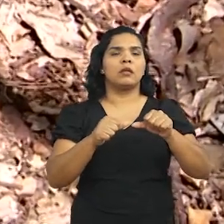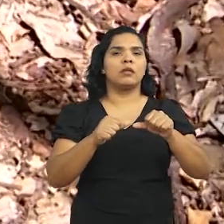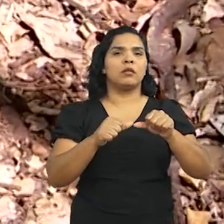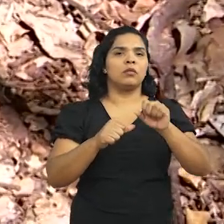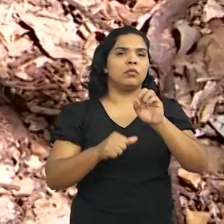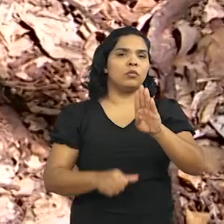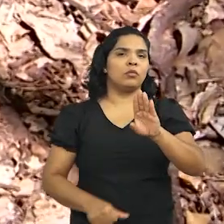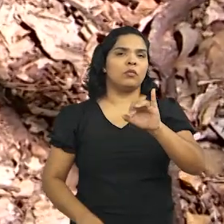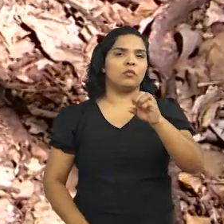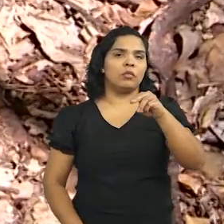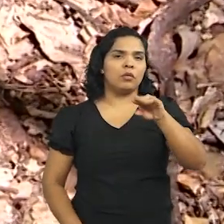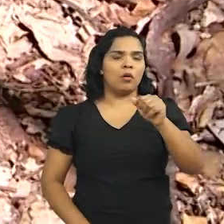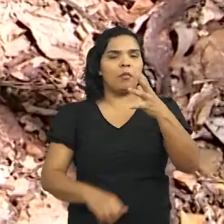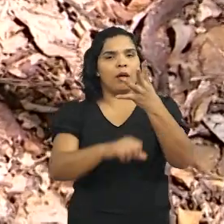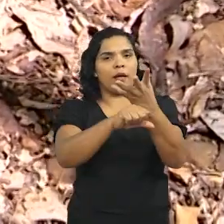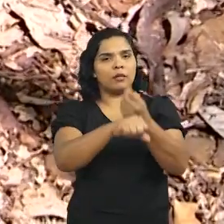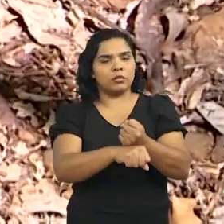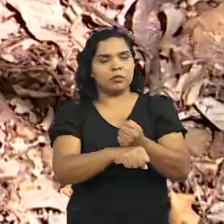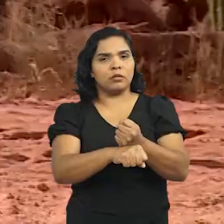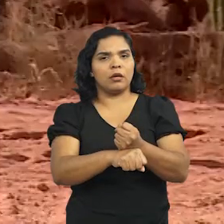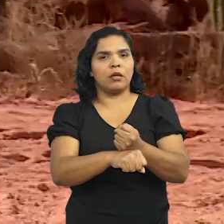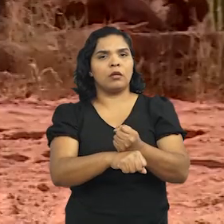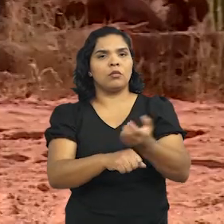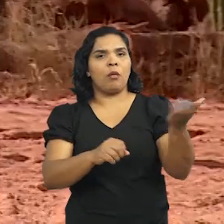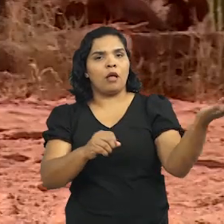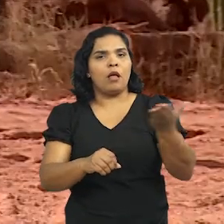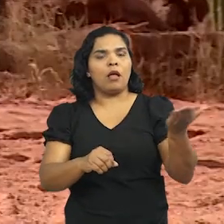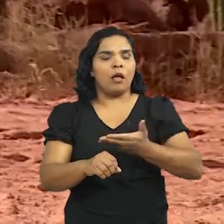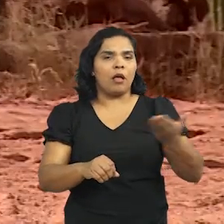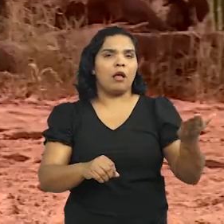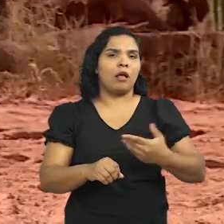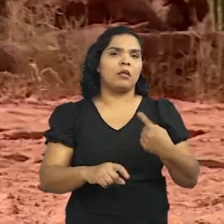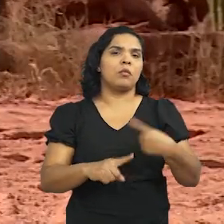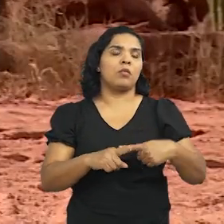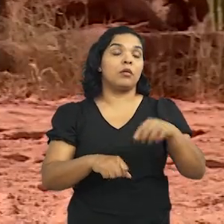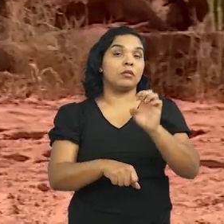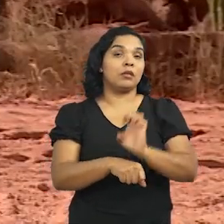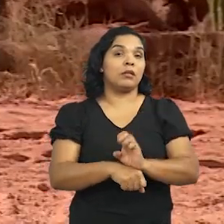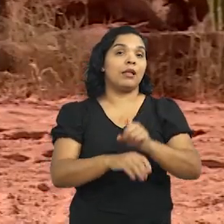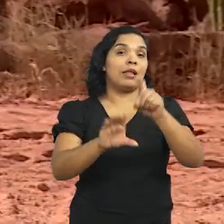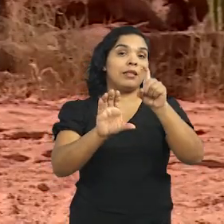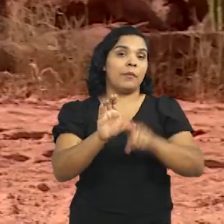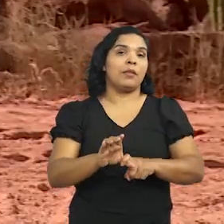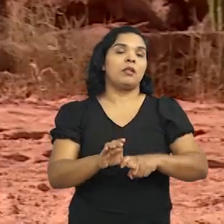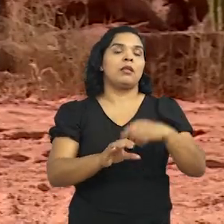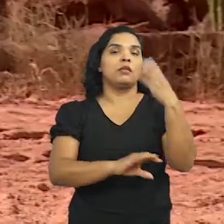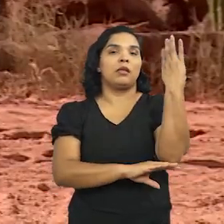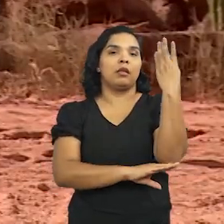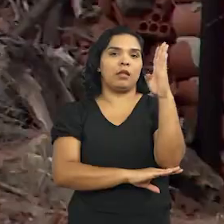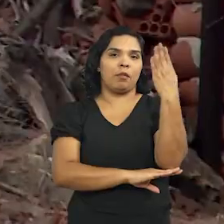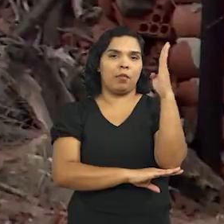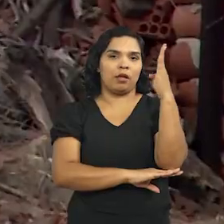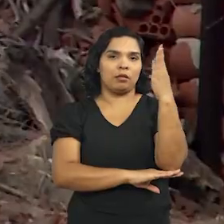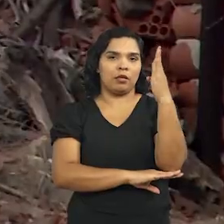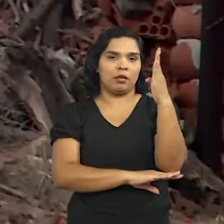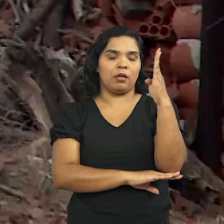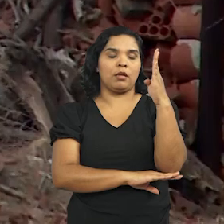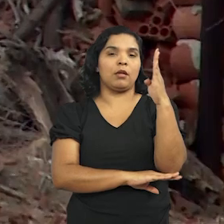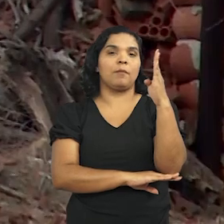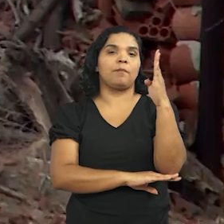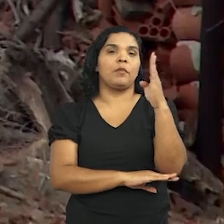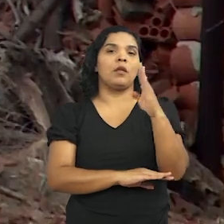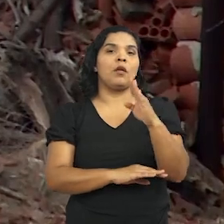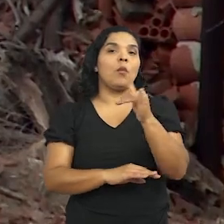bioma Caatinga após o corte, porque o nosso estado tem uma dependência absurda da